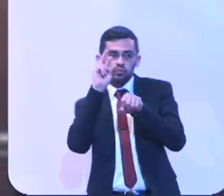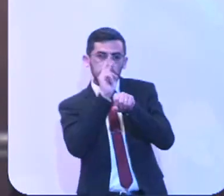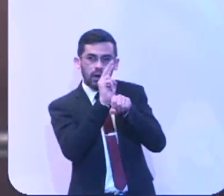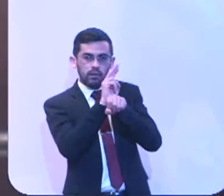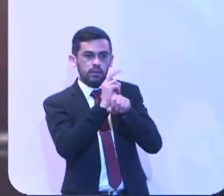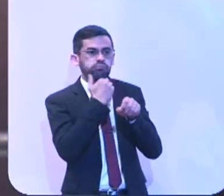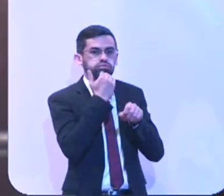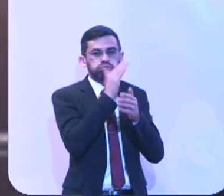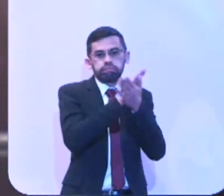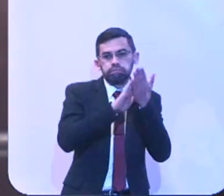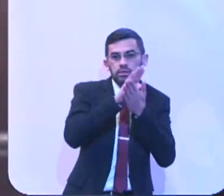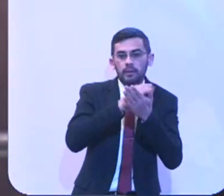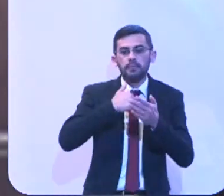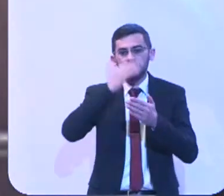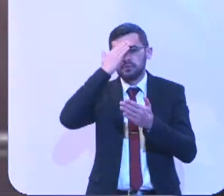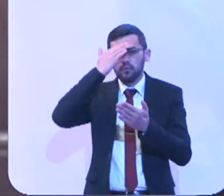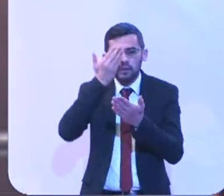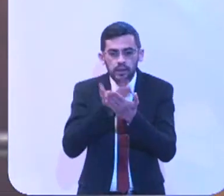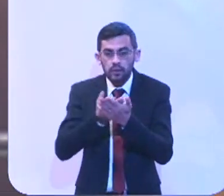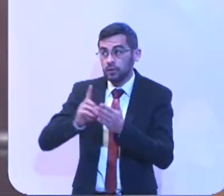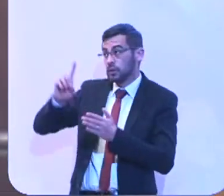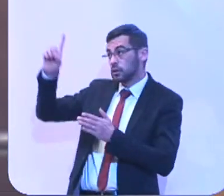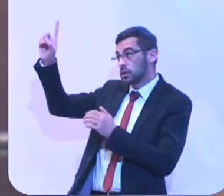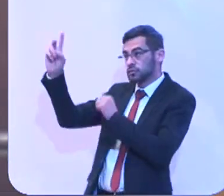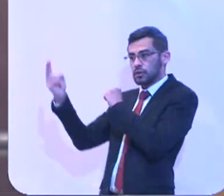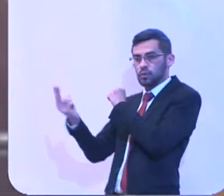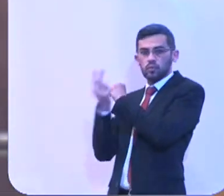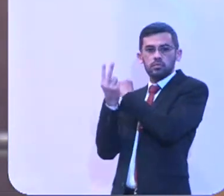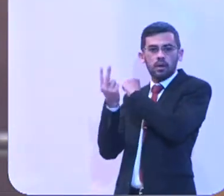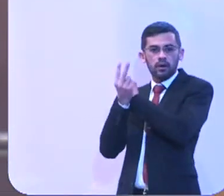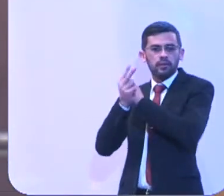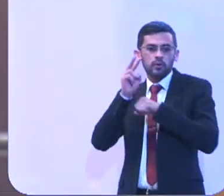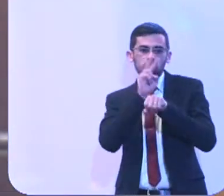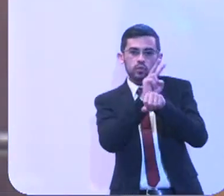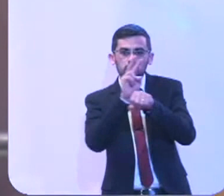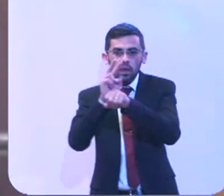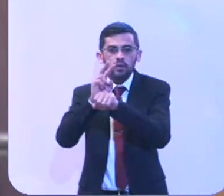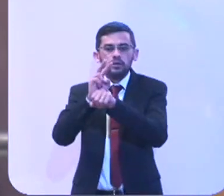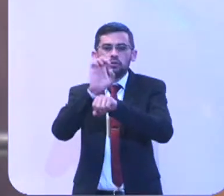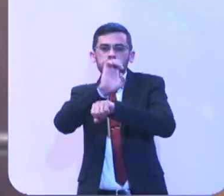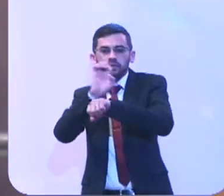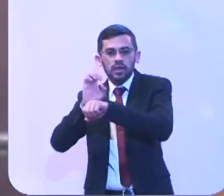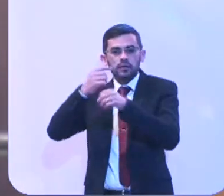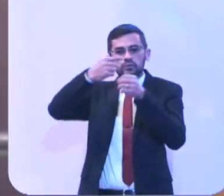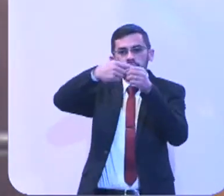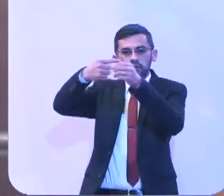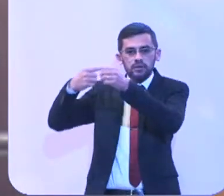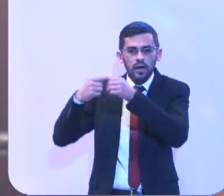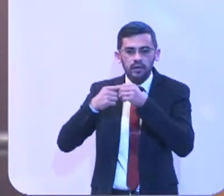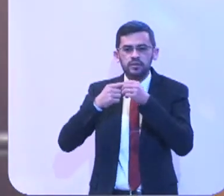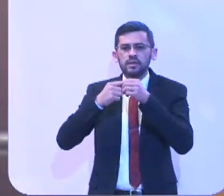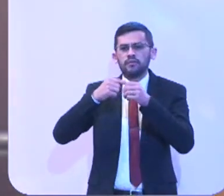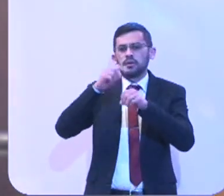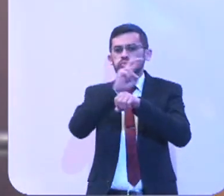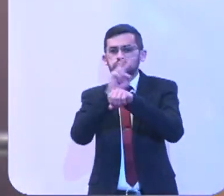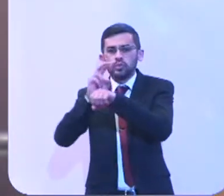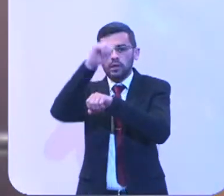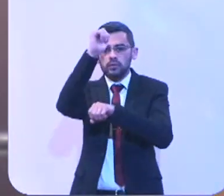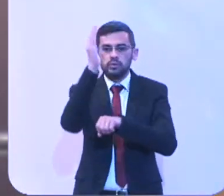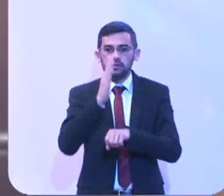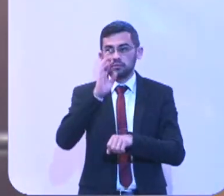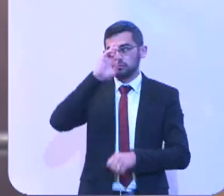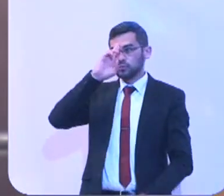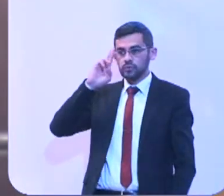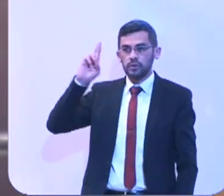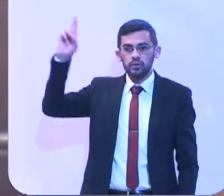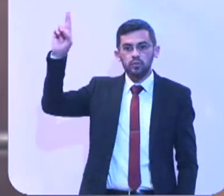guardar. E eu creio, Deus vai guardar a nossa cidade, Deus vai guardar o nosso estado, Deus vai guardar a nossa terra. O